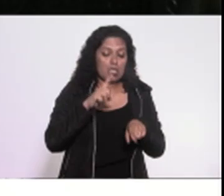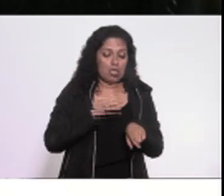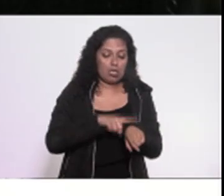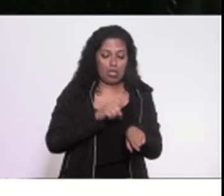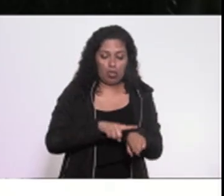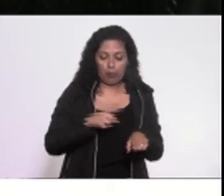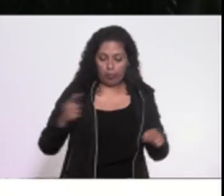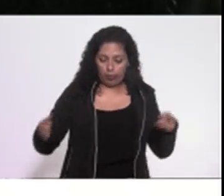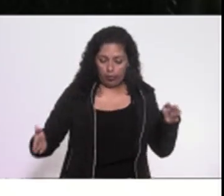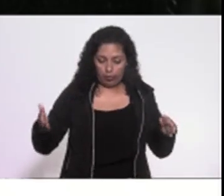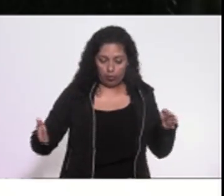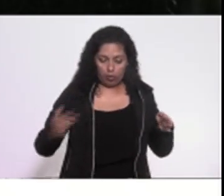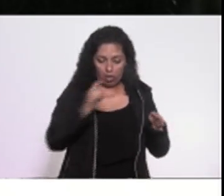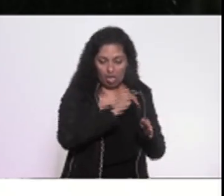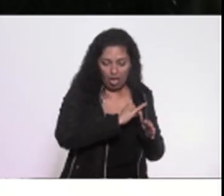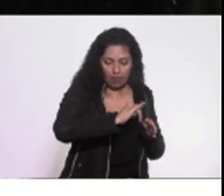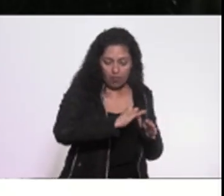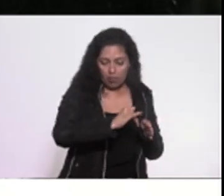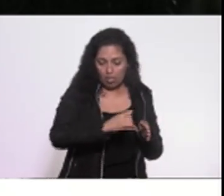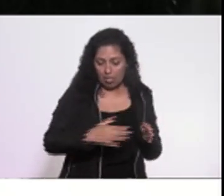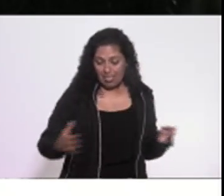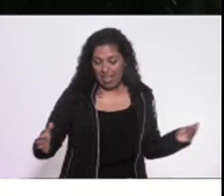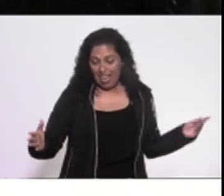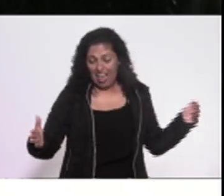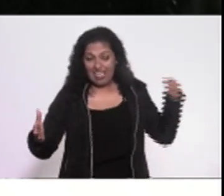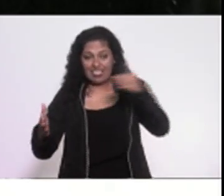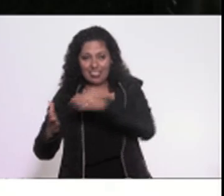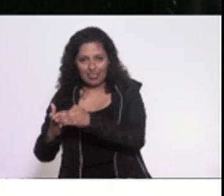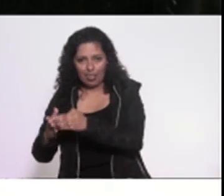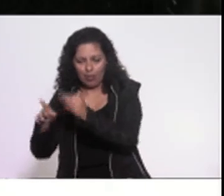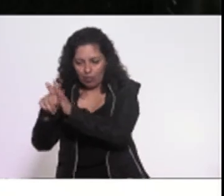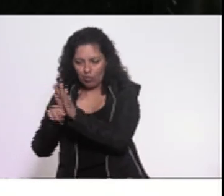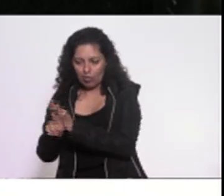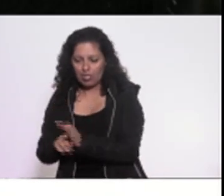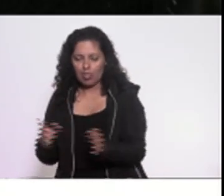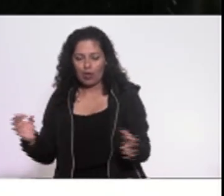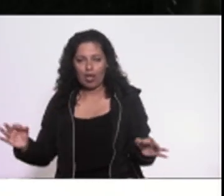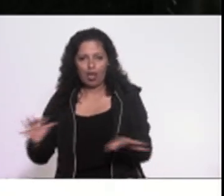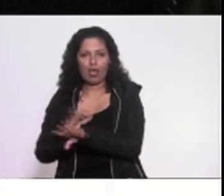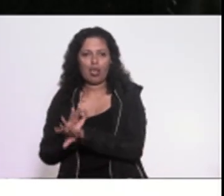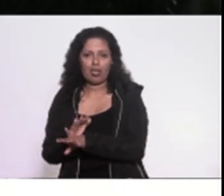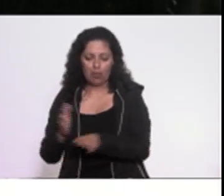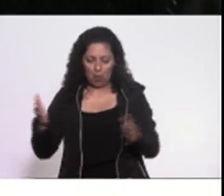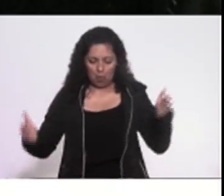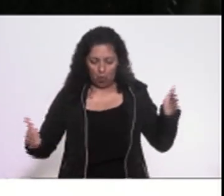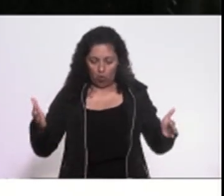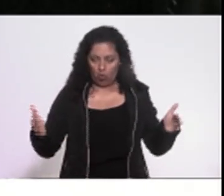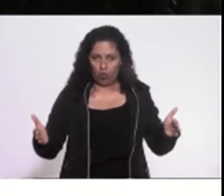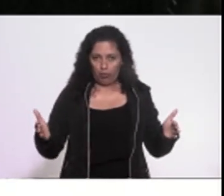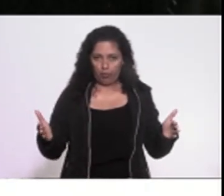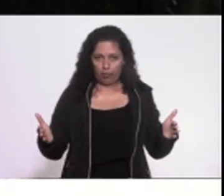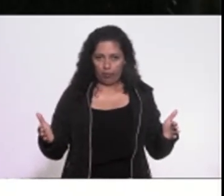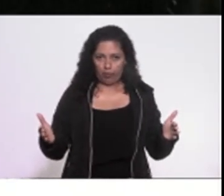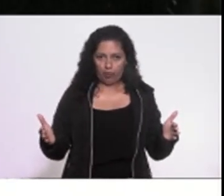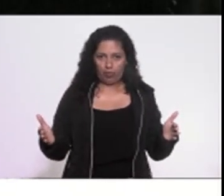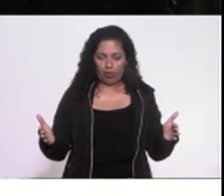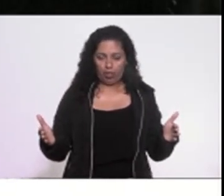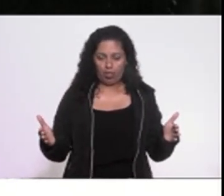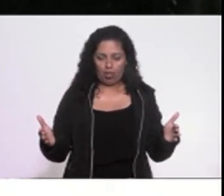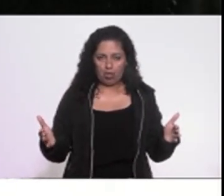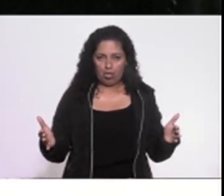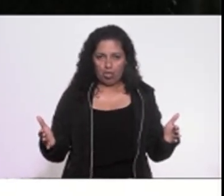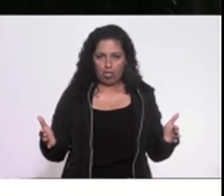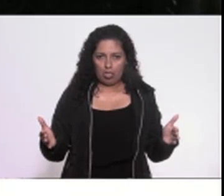entre a notícia e a conclusão da investigação, considerando que, por regra, em